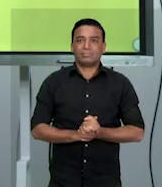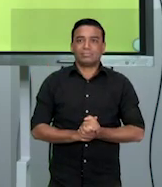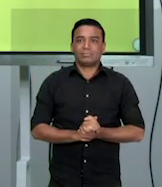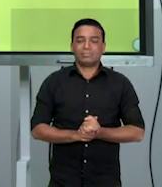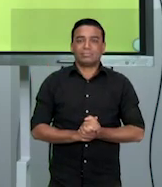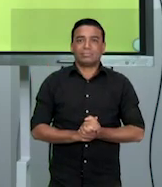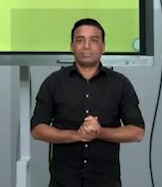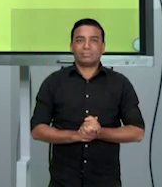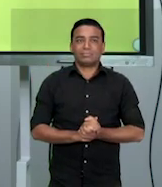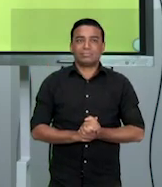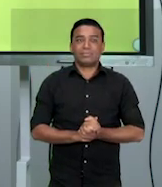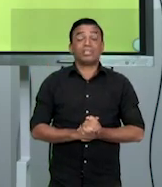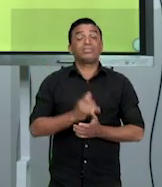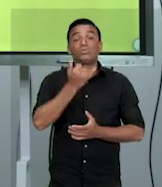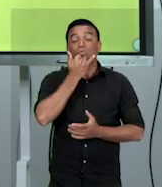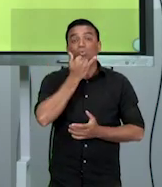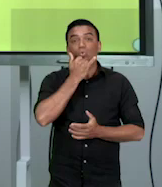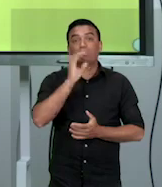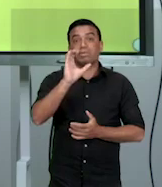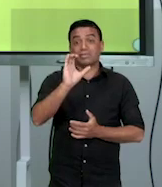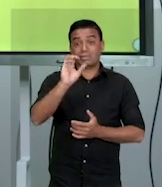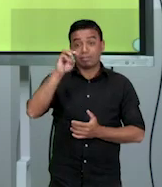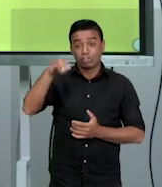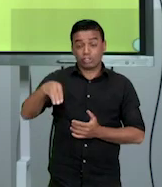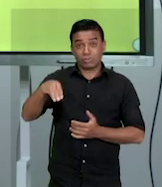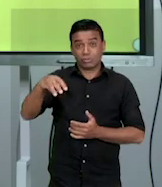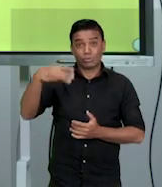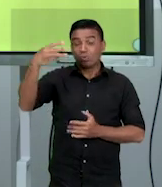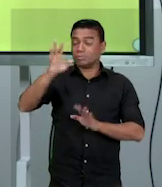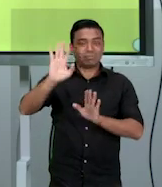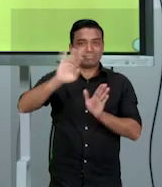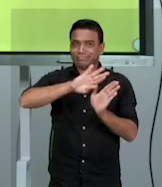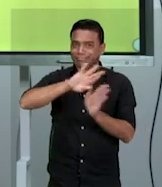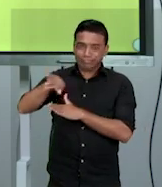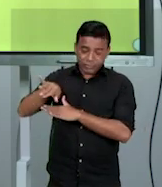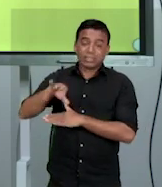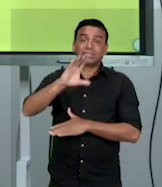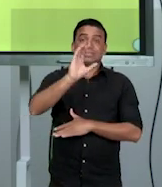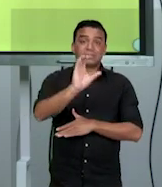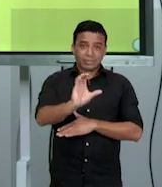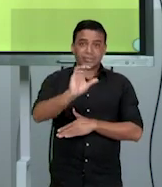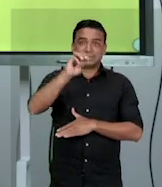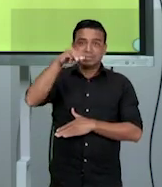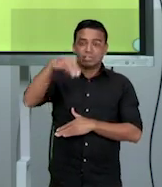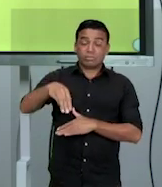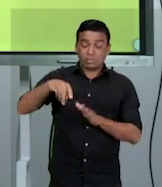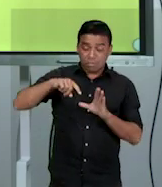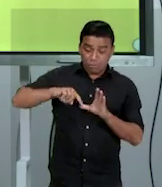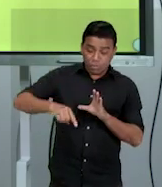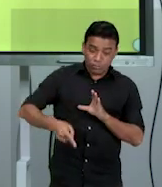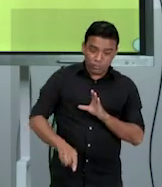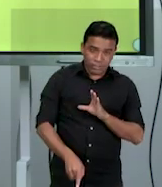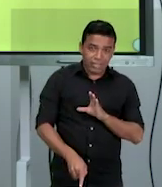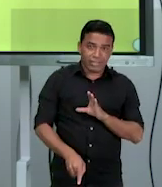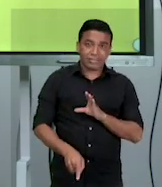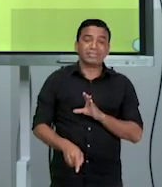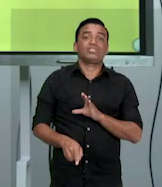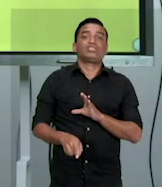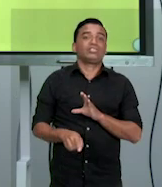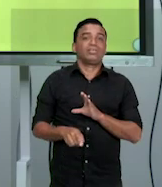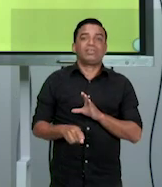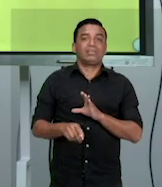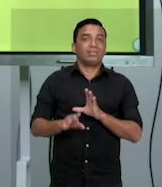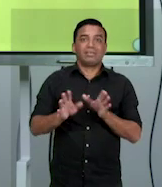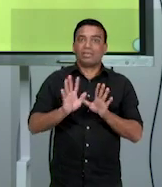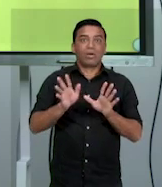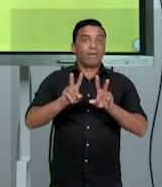Centímetros, não é centímetros cúbicos. Desculpa, a professora falou errado de novo. A profundidade da piscina não é